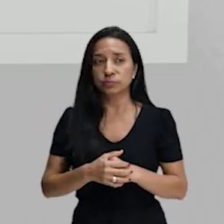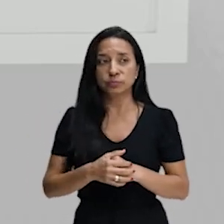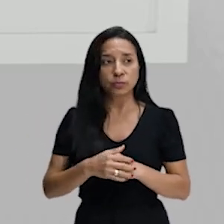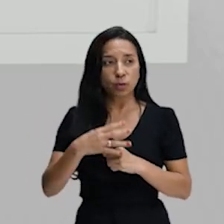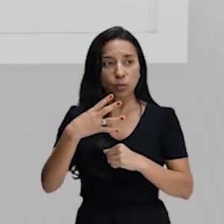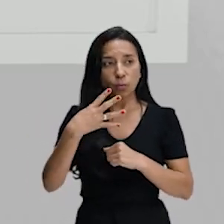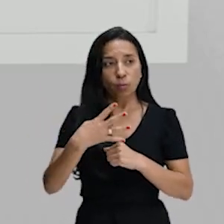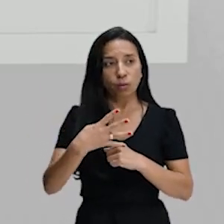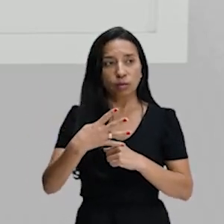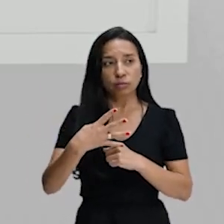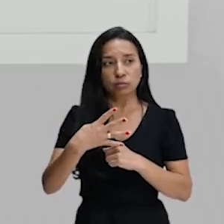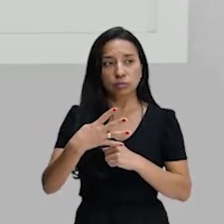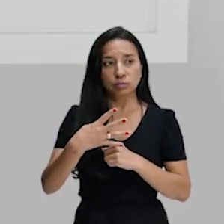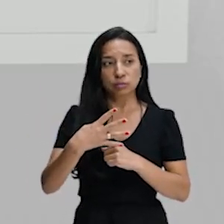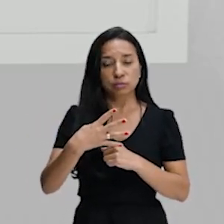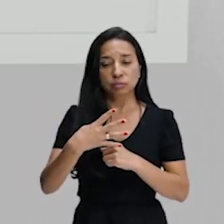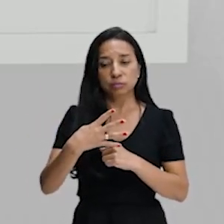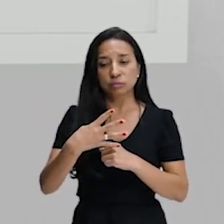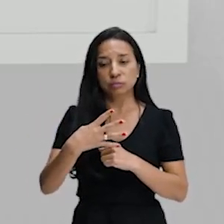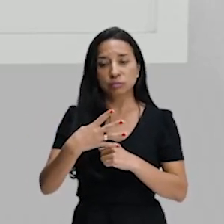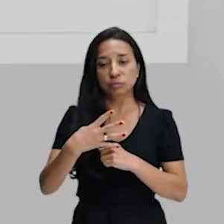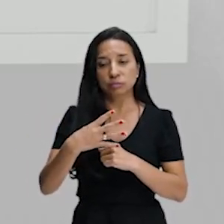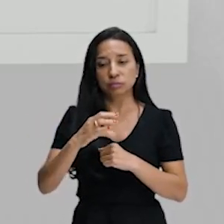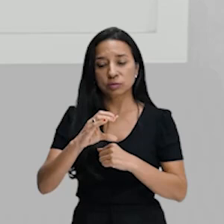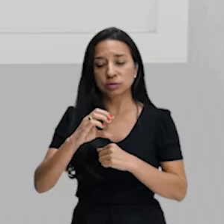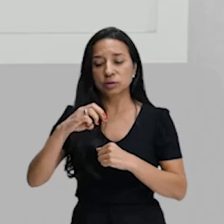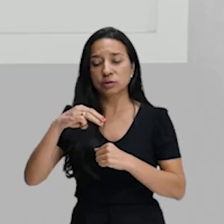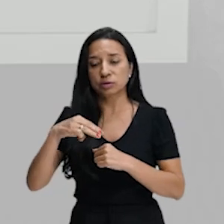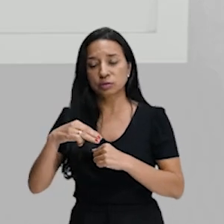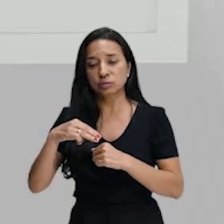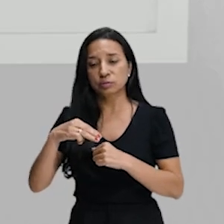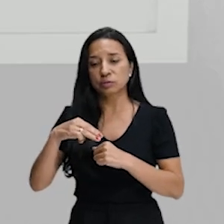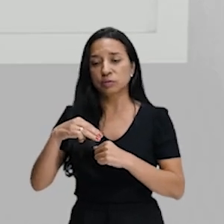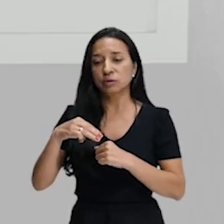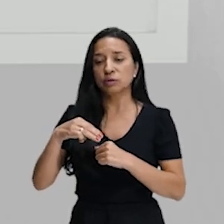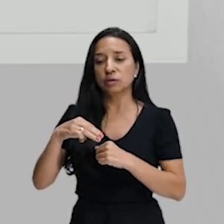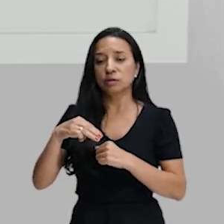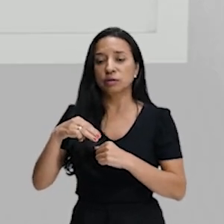4 vezes 10 a menos 2 metros. Certo?